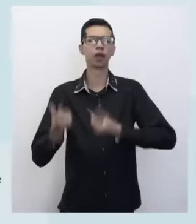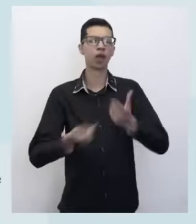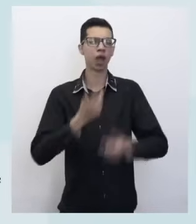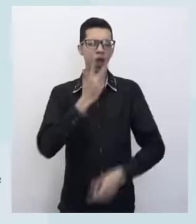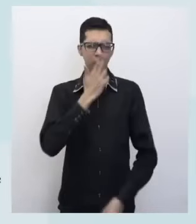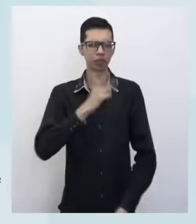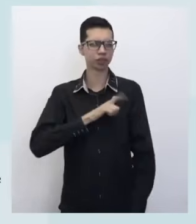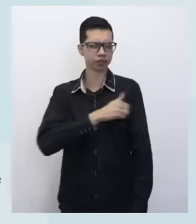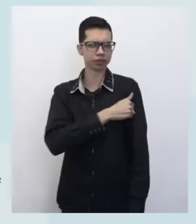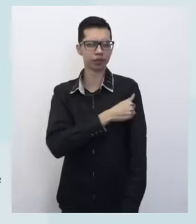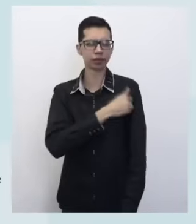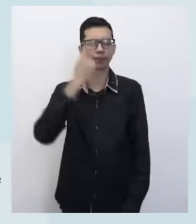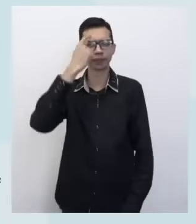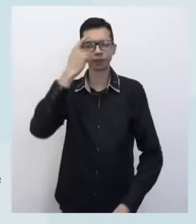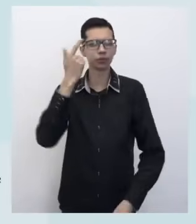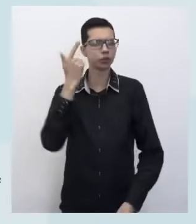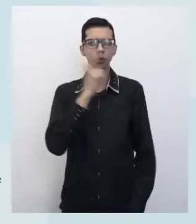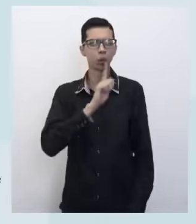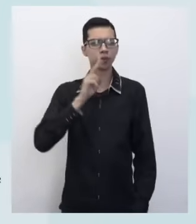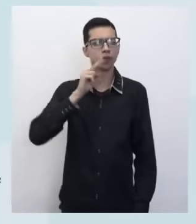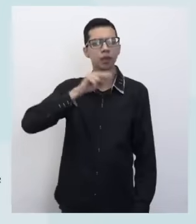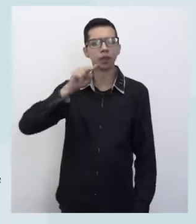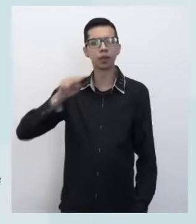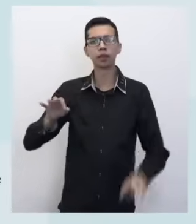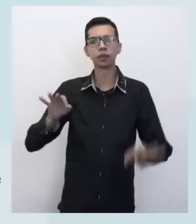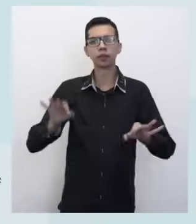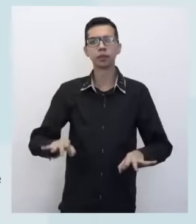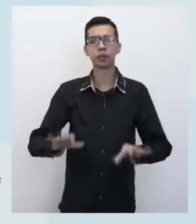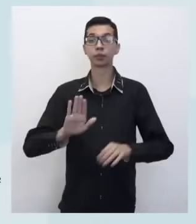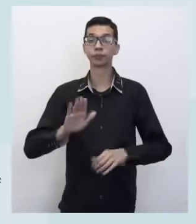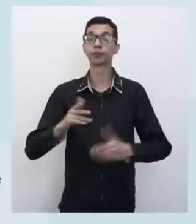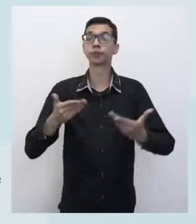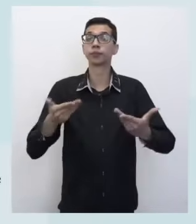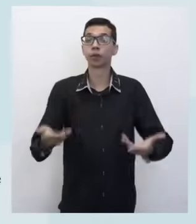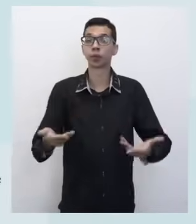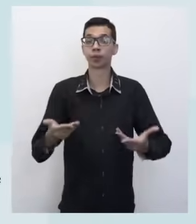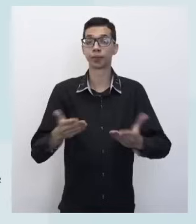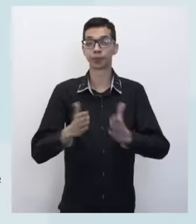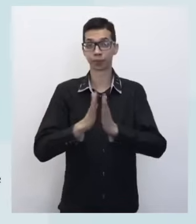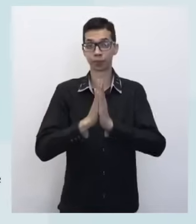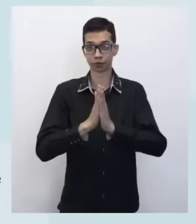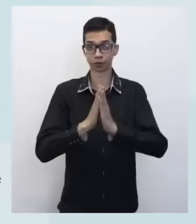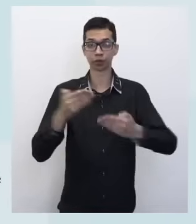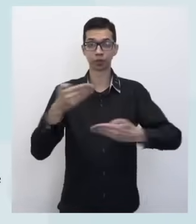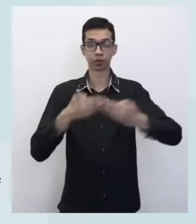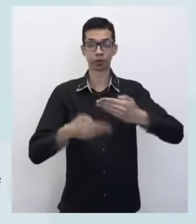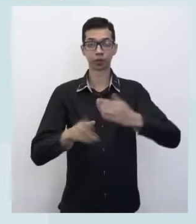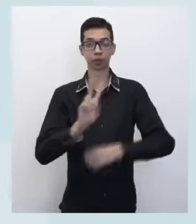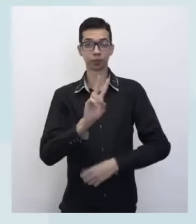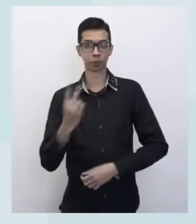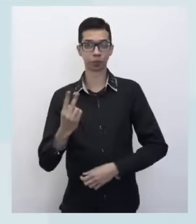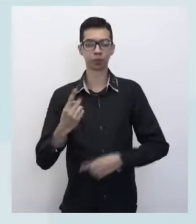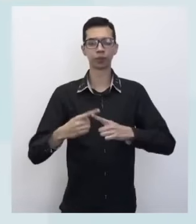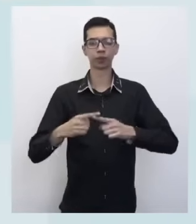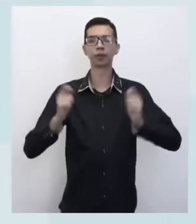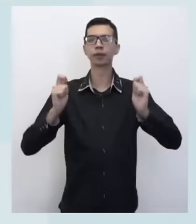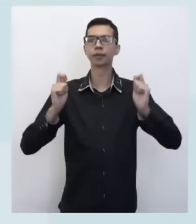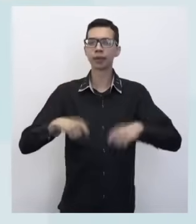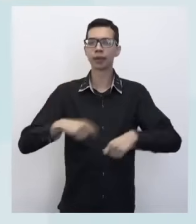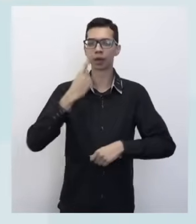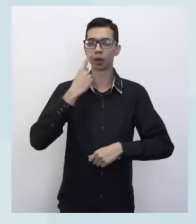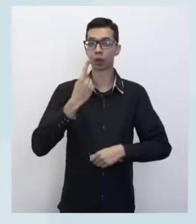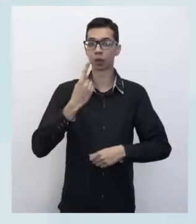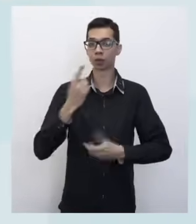conseguindo, né, ler muito bem. Então, eu vou pedir para ir para o próximo slide, que nós temos aí um pouquinho mais... Temos aí